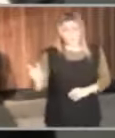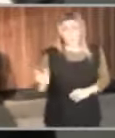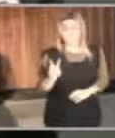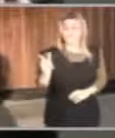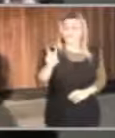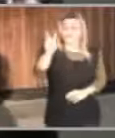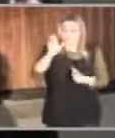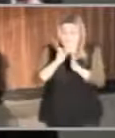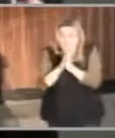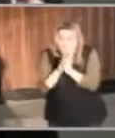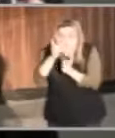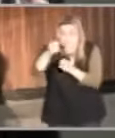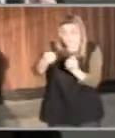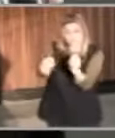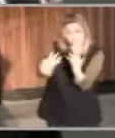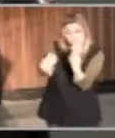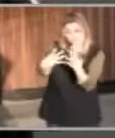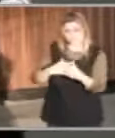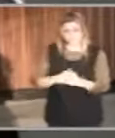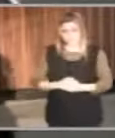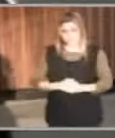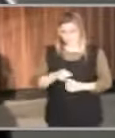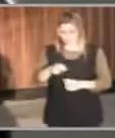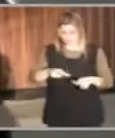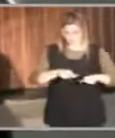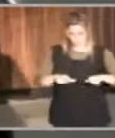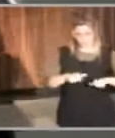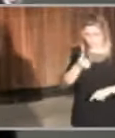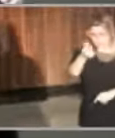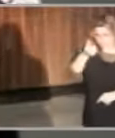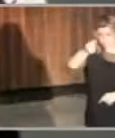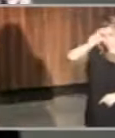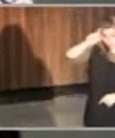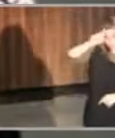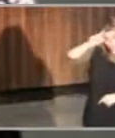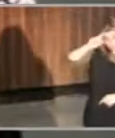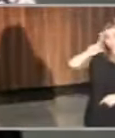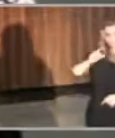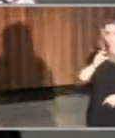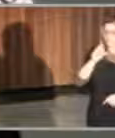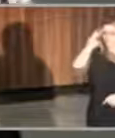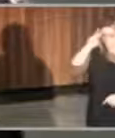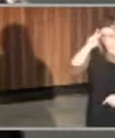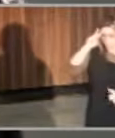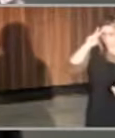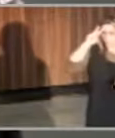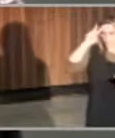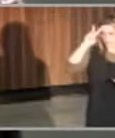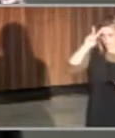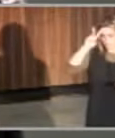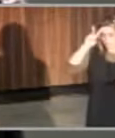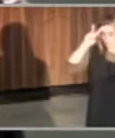escrituras você trabalha seis dias e consagra um para o senhor